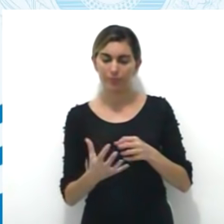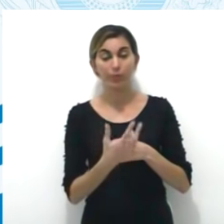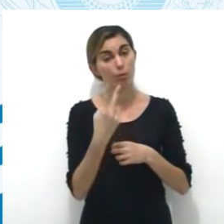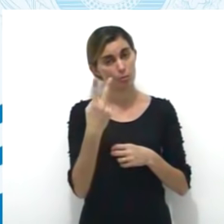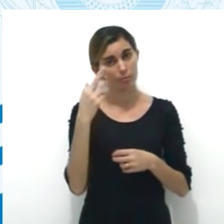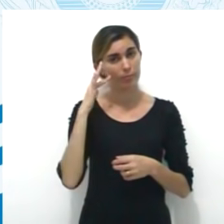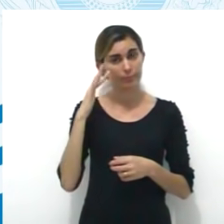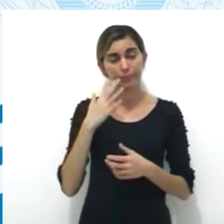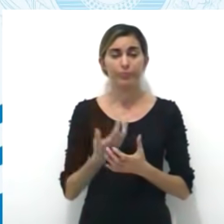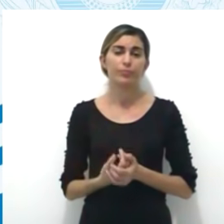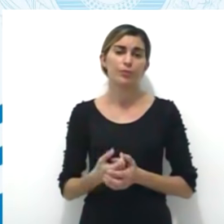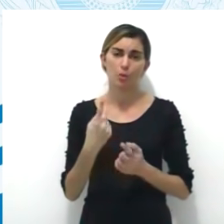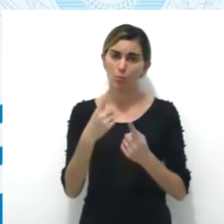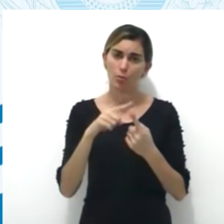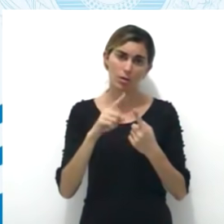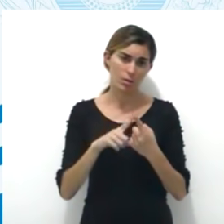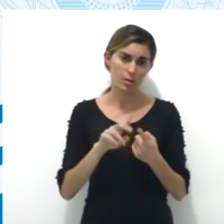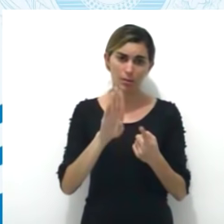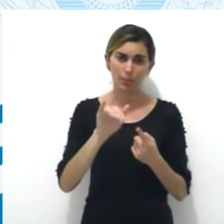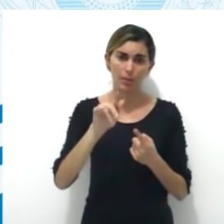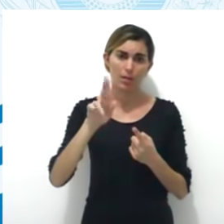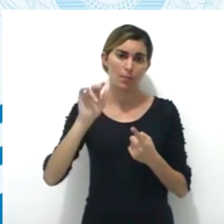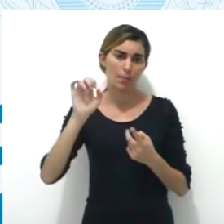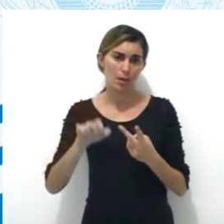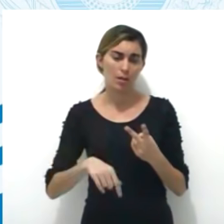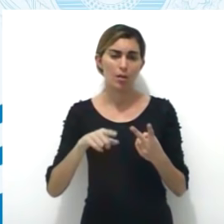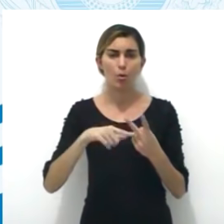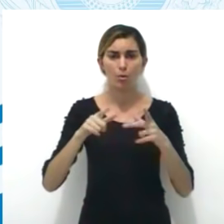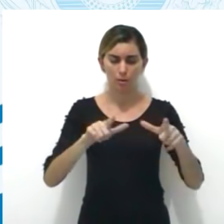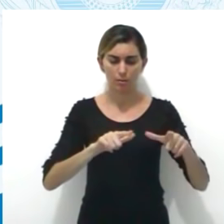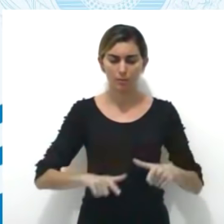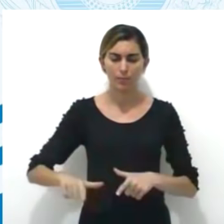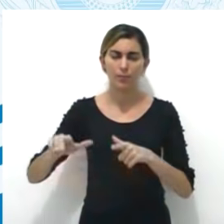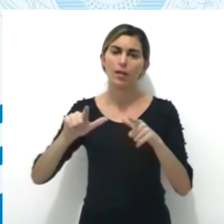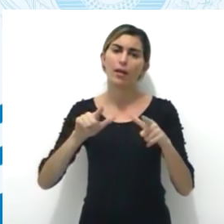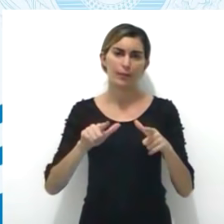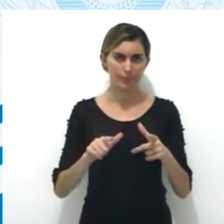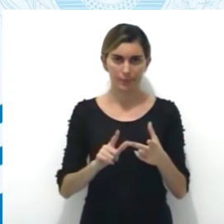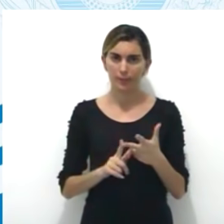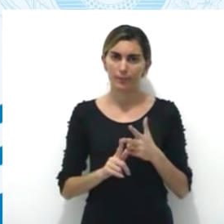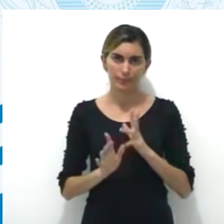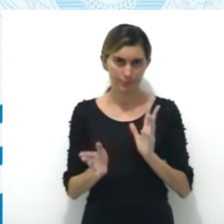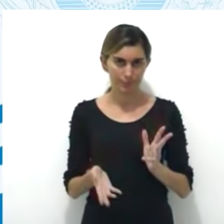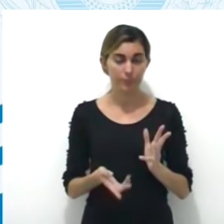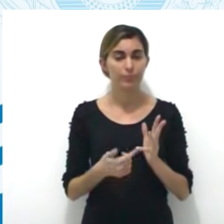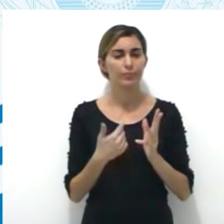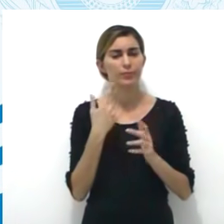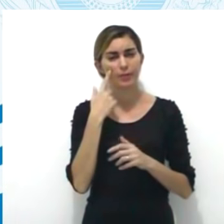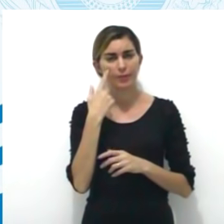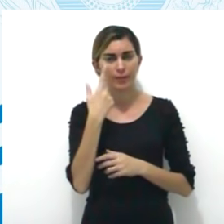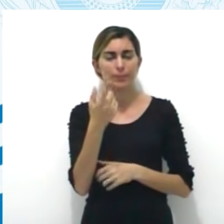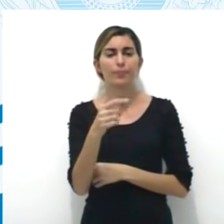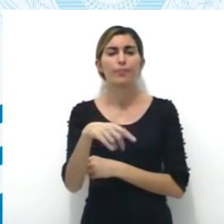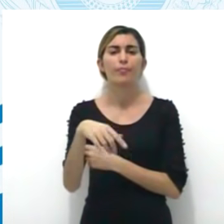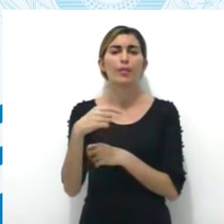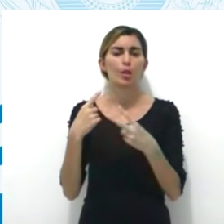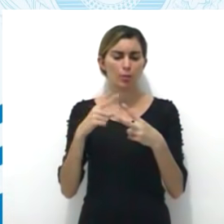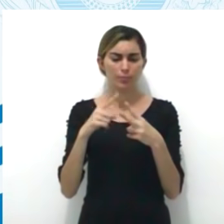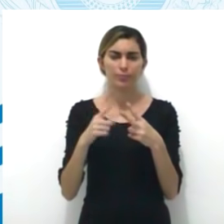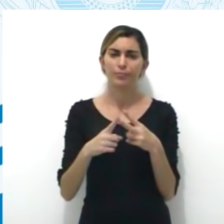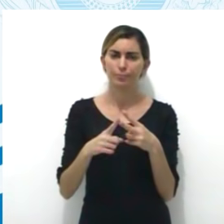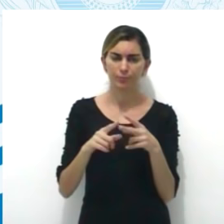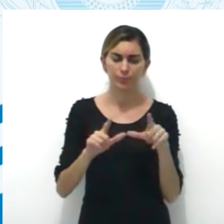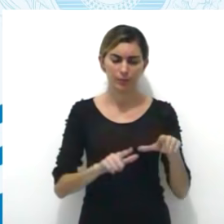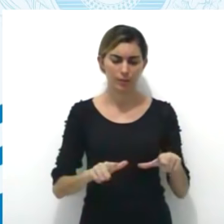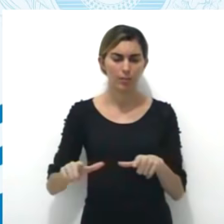são duas teorias. Uma do Big Bang e a outra das placas tectônicas, né? Então vejamos. Então os